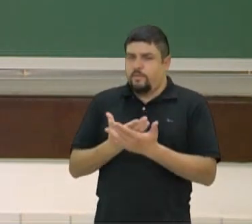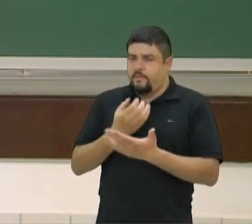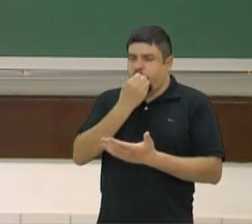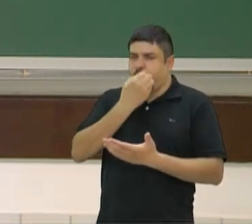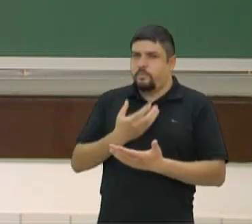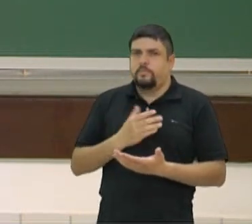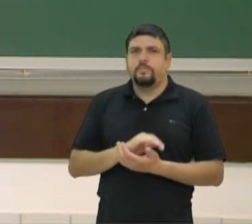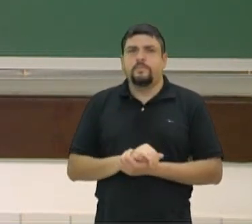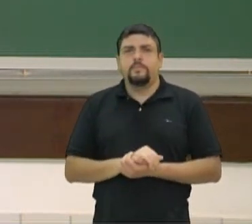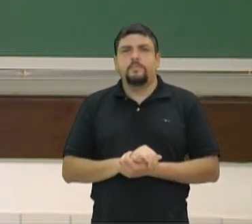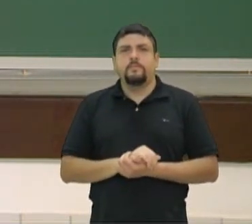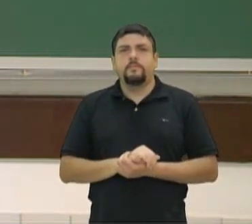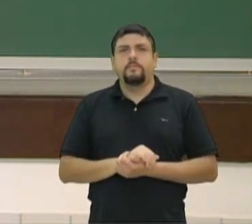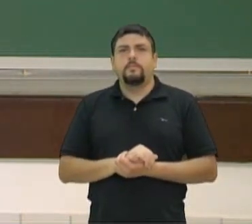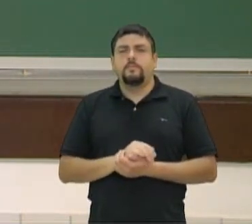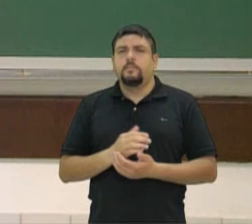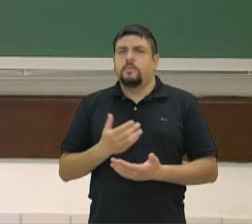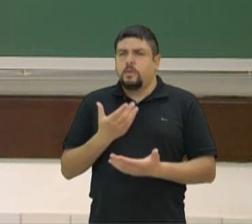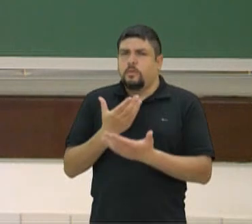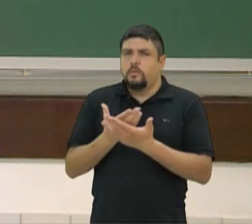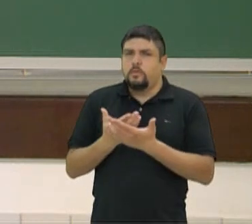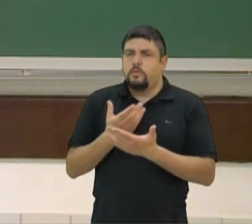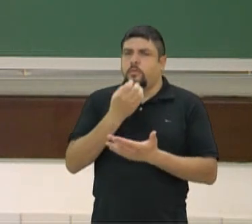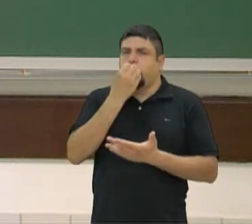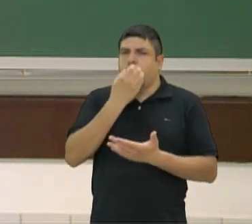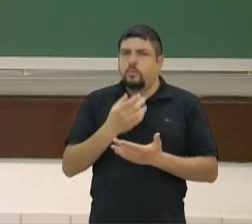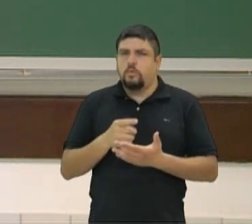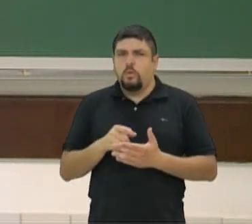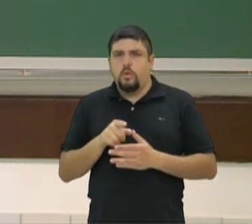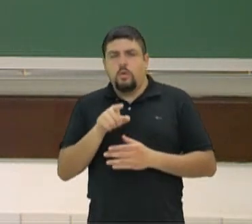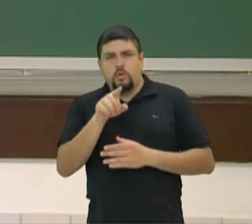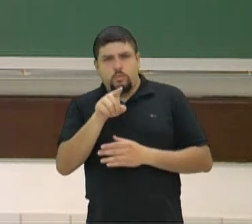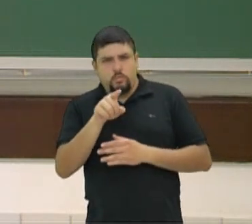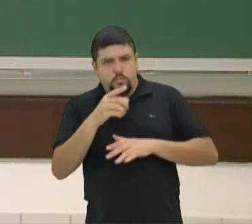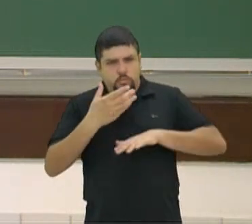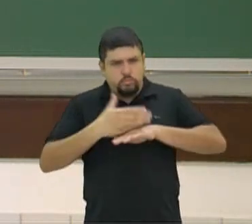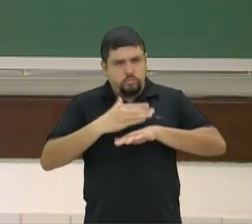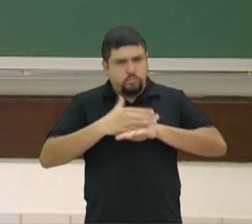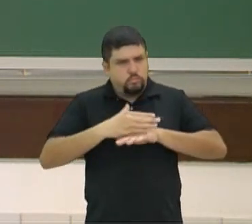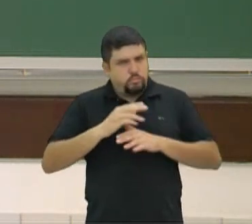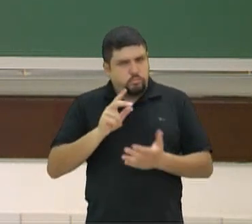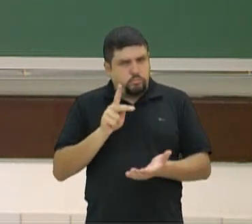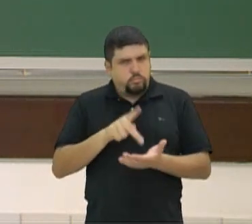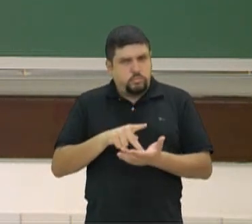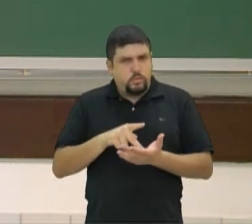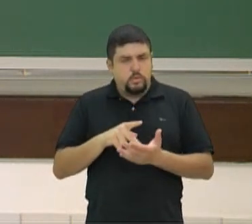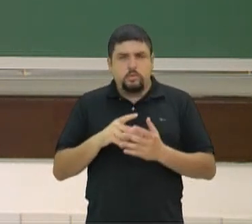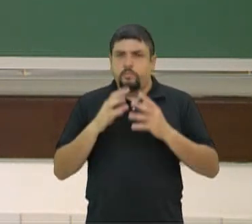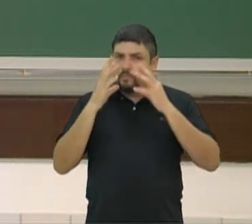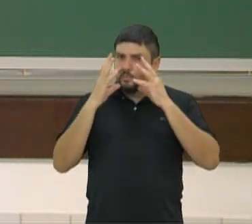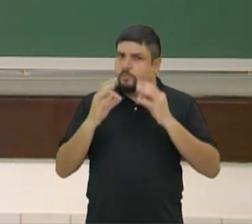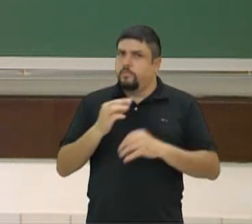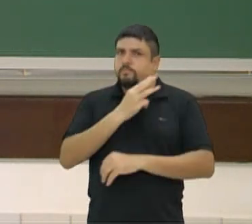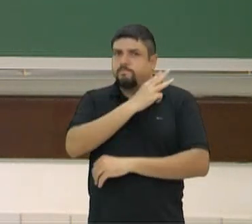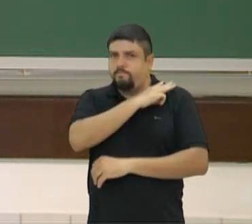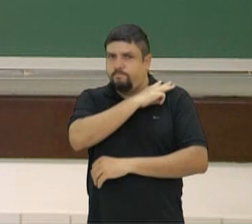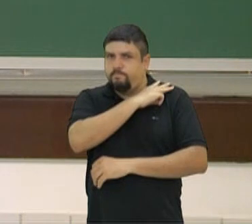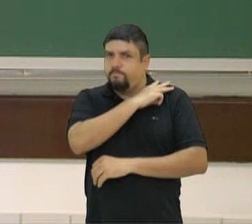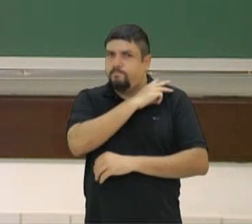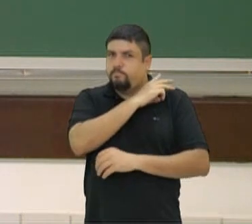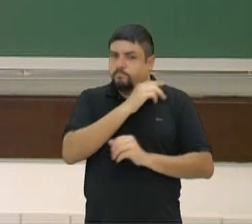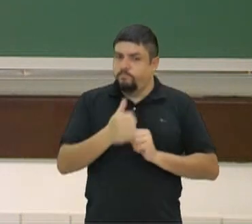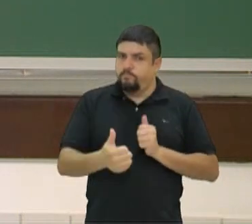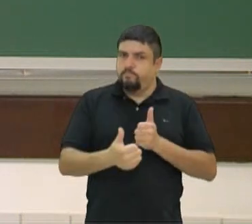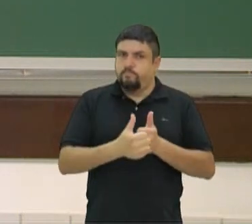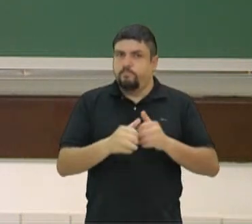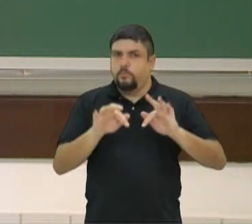Vamos lá. Por falar em aula boa, você está fazendo os mesmos exercícios? Presta atenção, terceiro ano. Fim do ano está